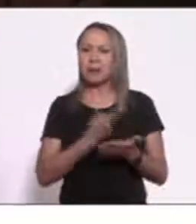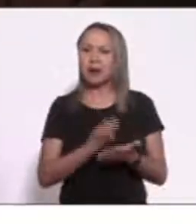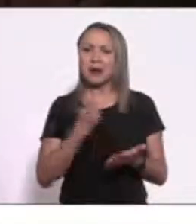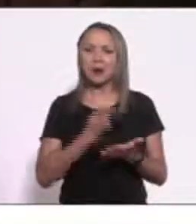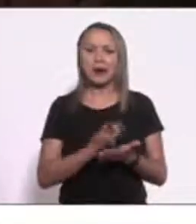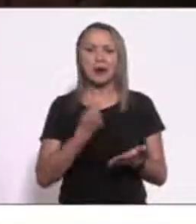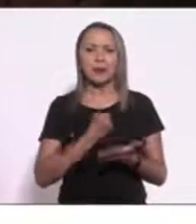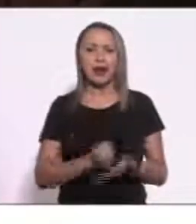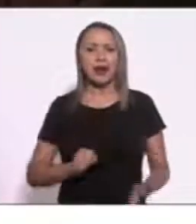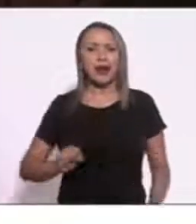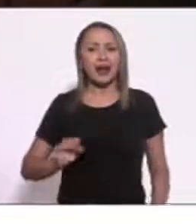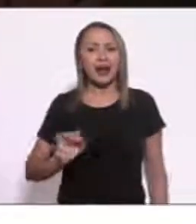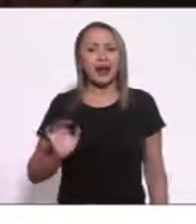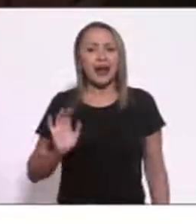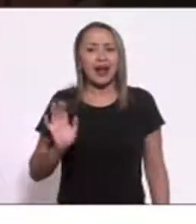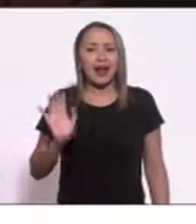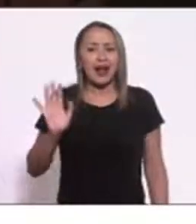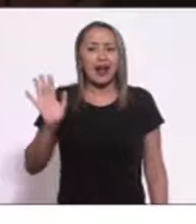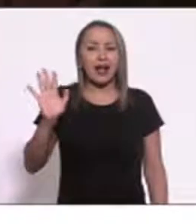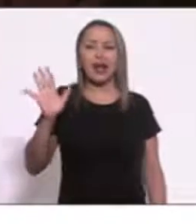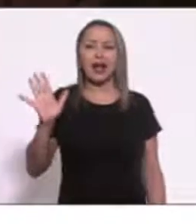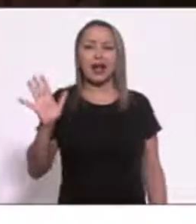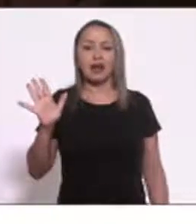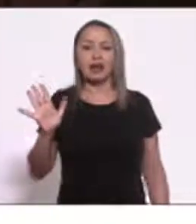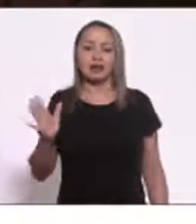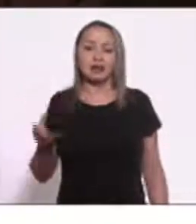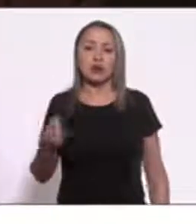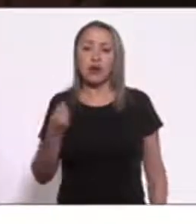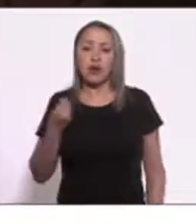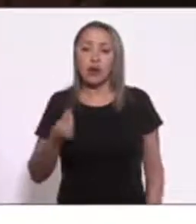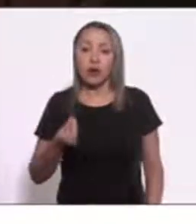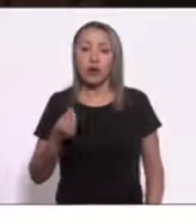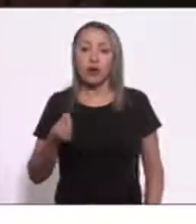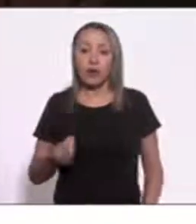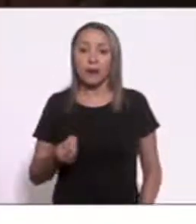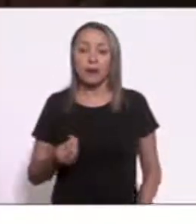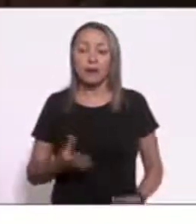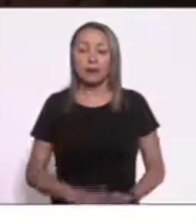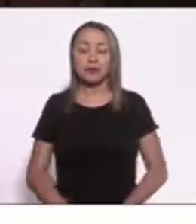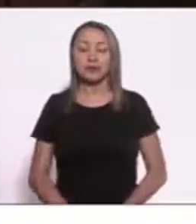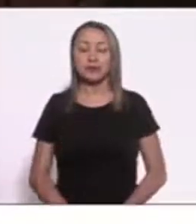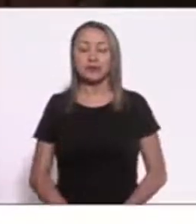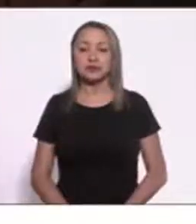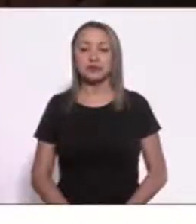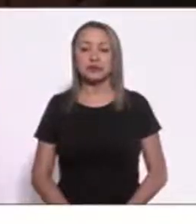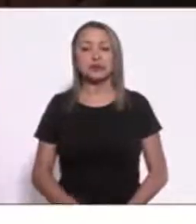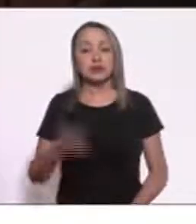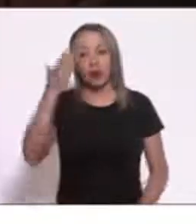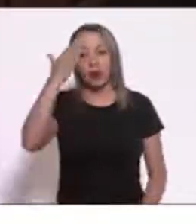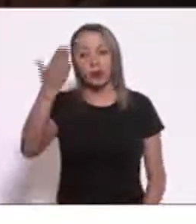conta para lá de extorsiva por todo esse tempo. Muito obrigado.